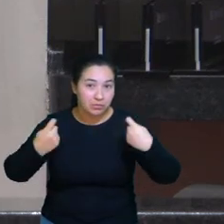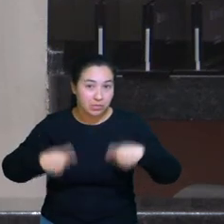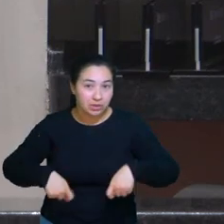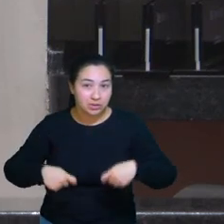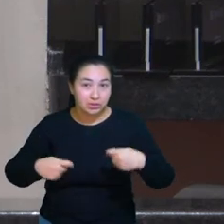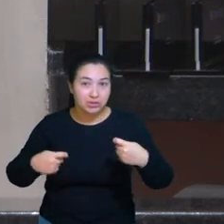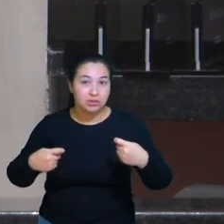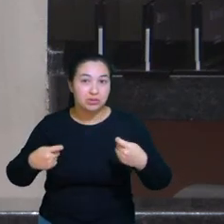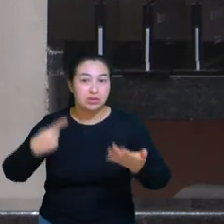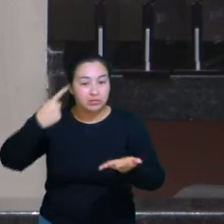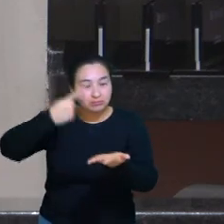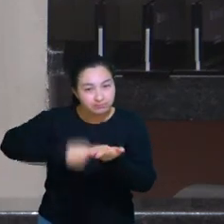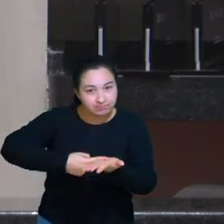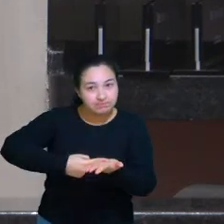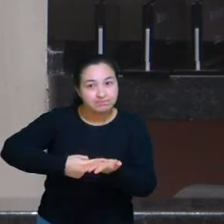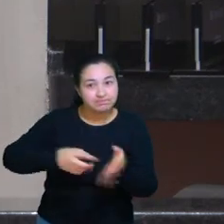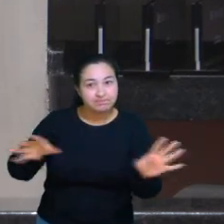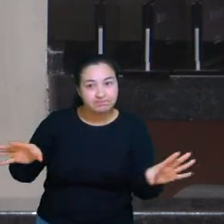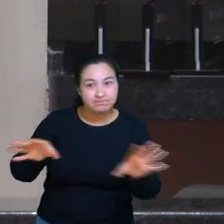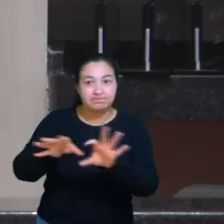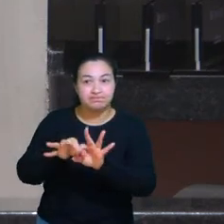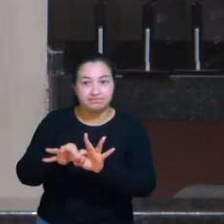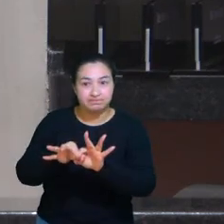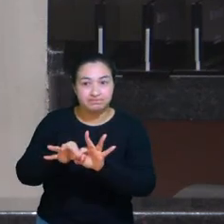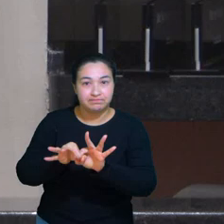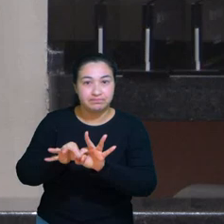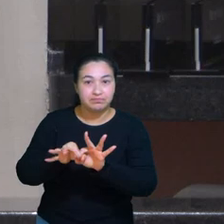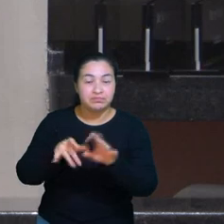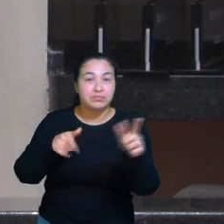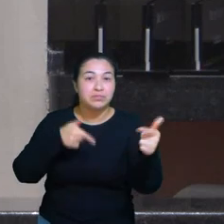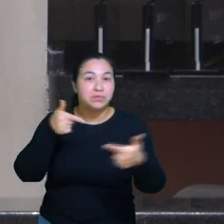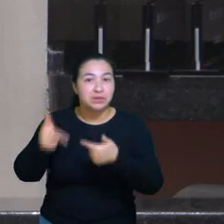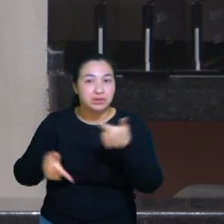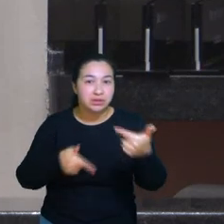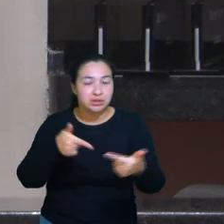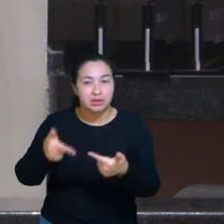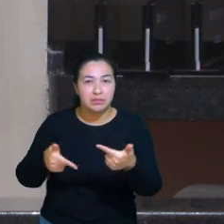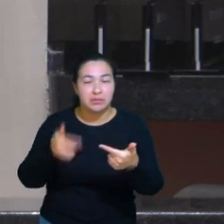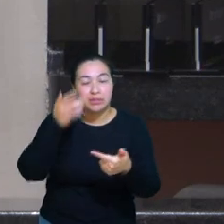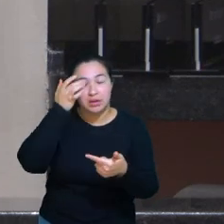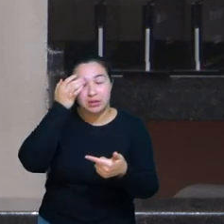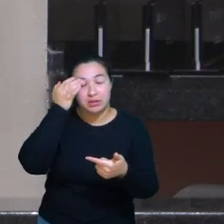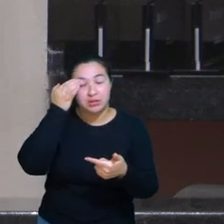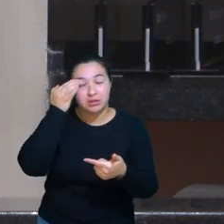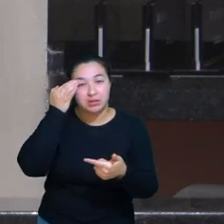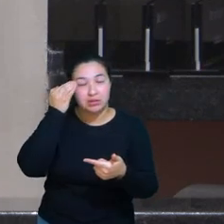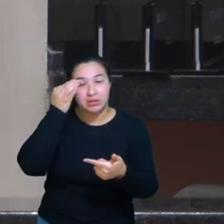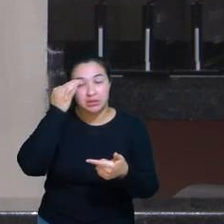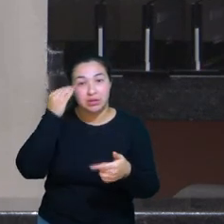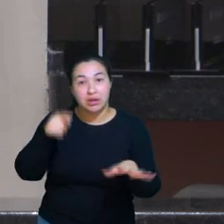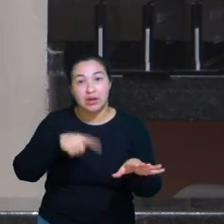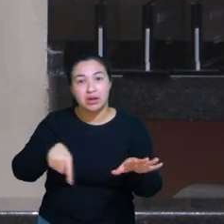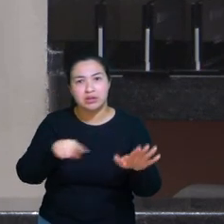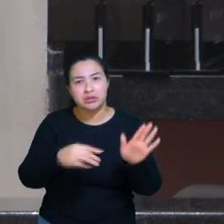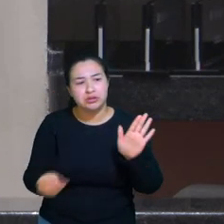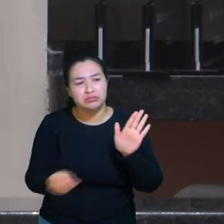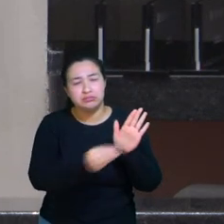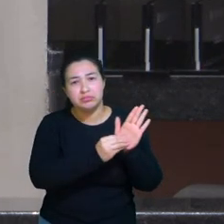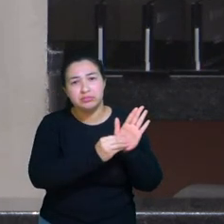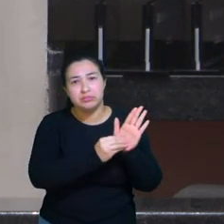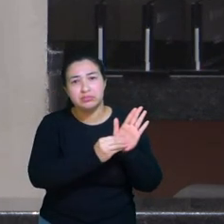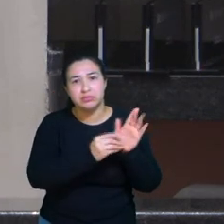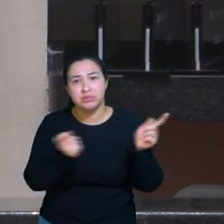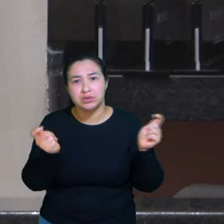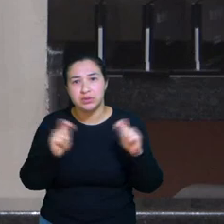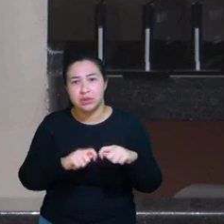parceria Então esse trabalho eu acho que só eu eh nós poderíamos tentar inserir aqui eu acho que já tá já